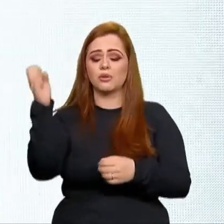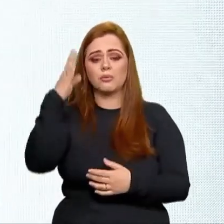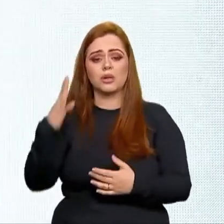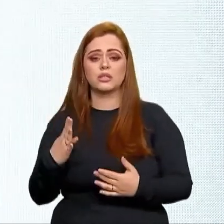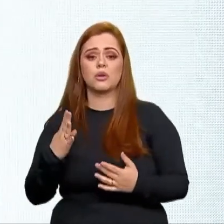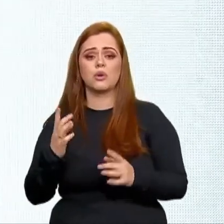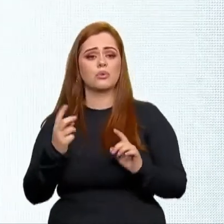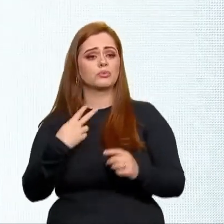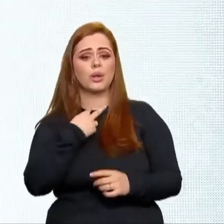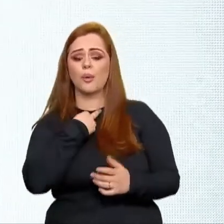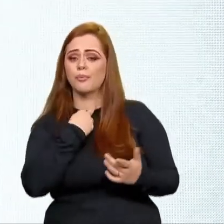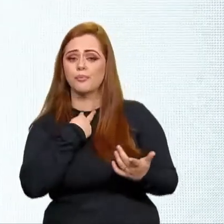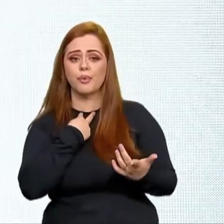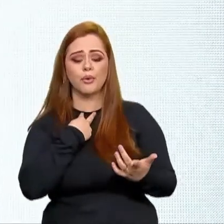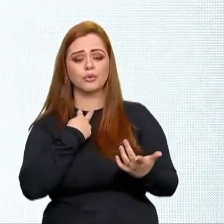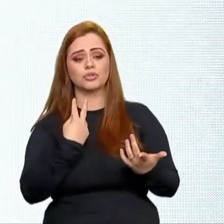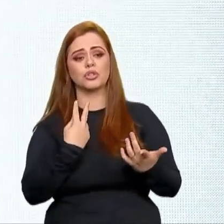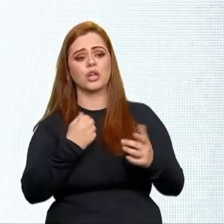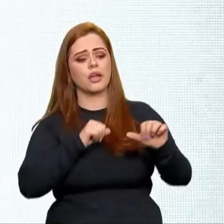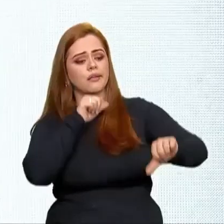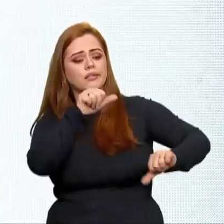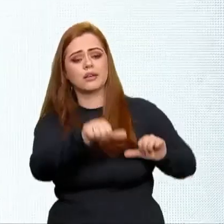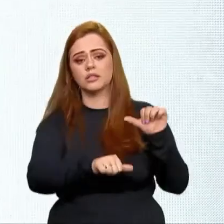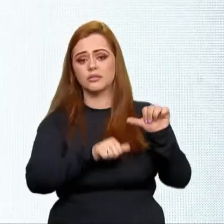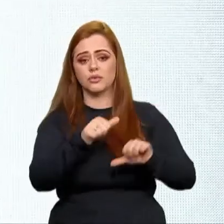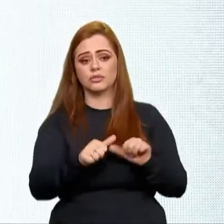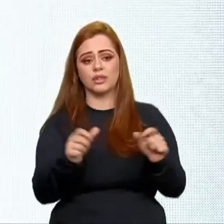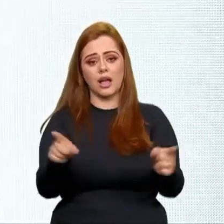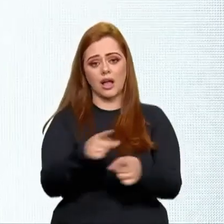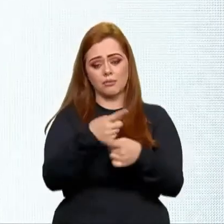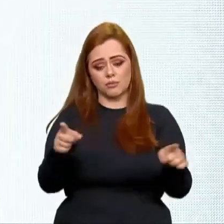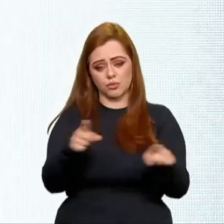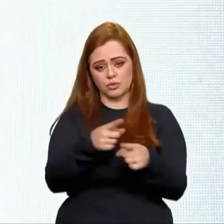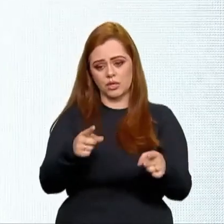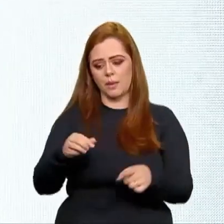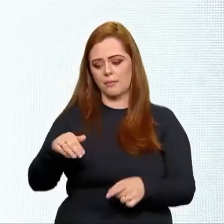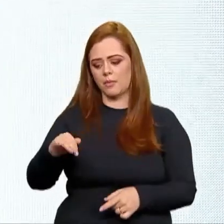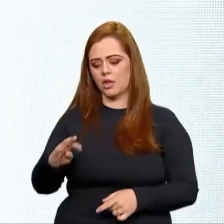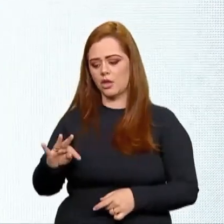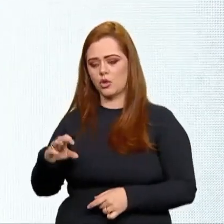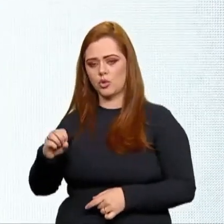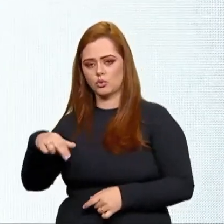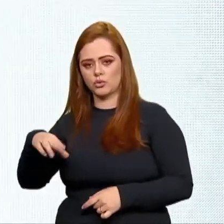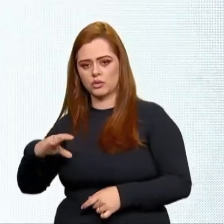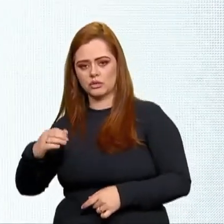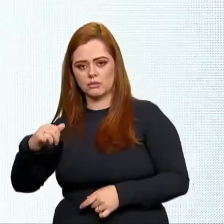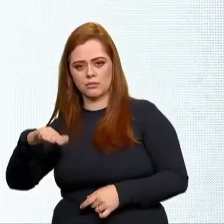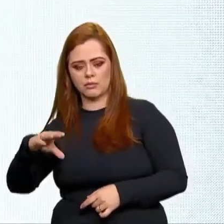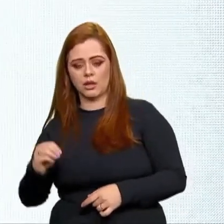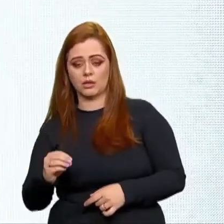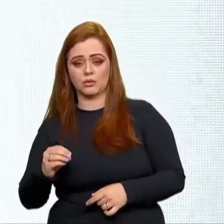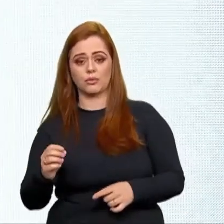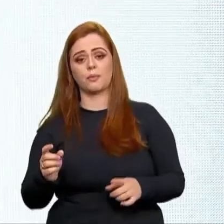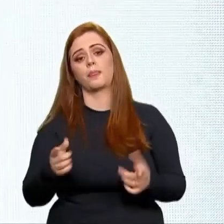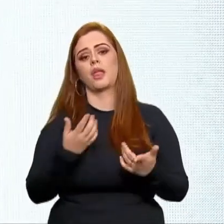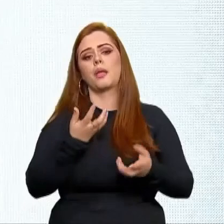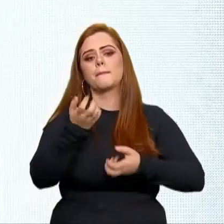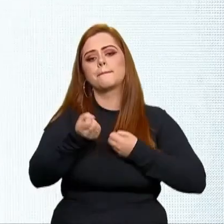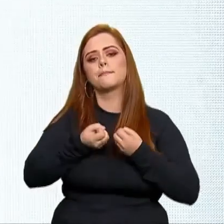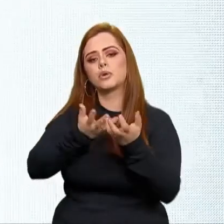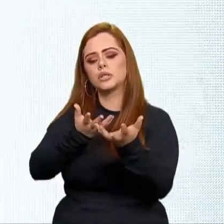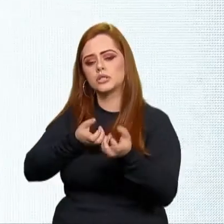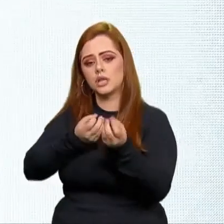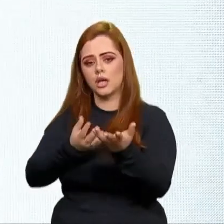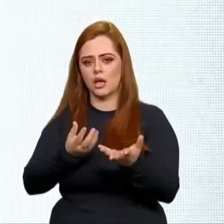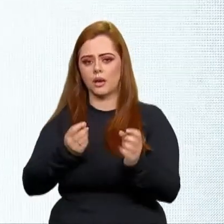poderia terminar sem transformar a música de Milton Nascimento em uma poesia. O PPA é a prova de que